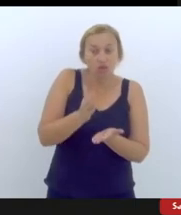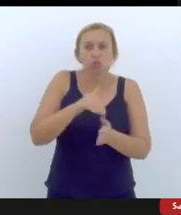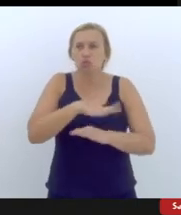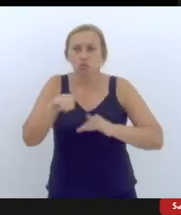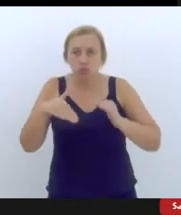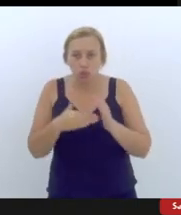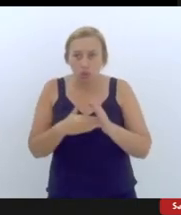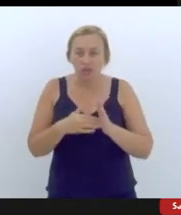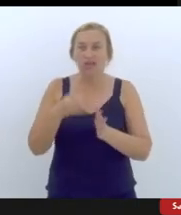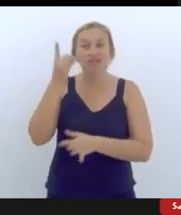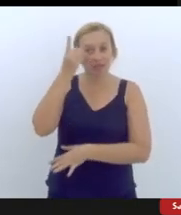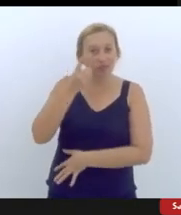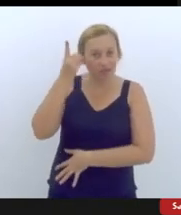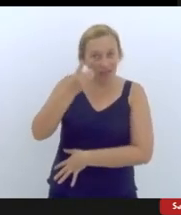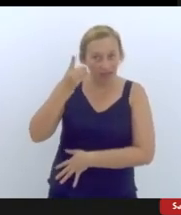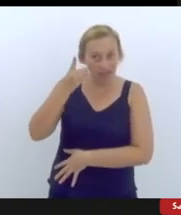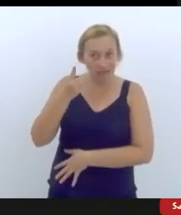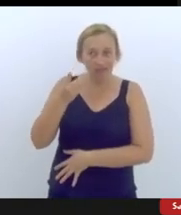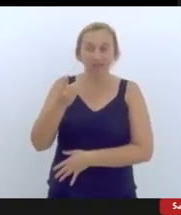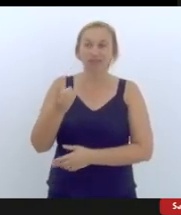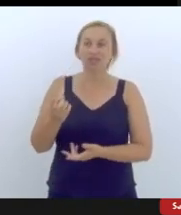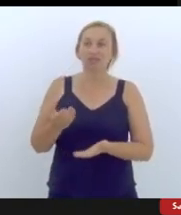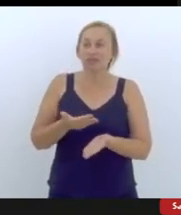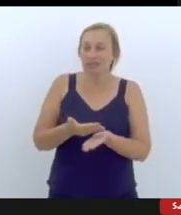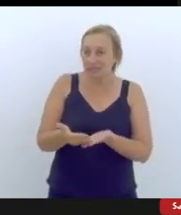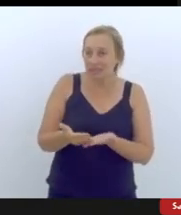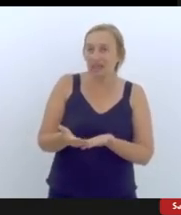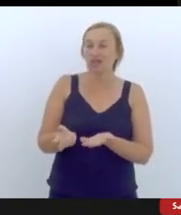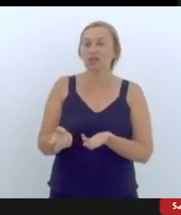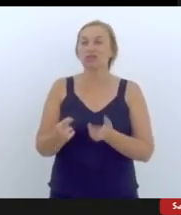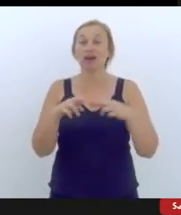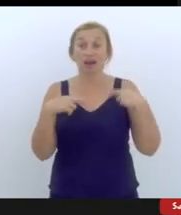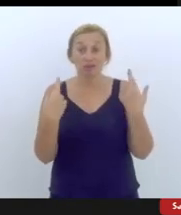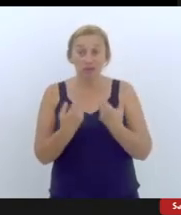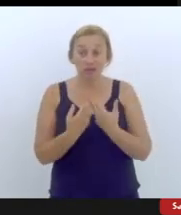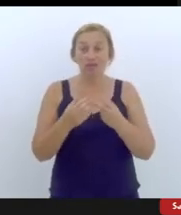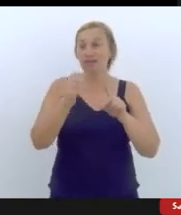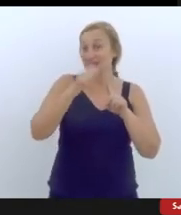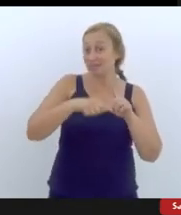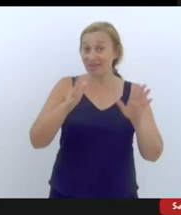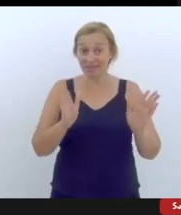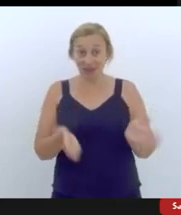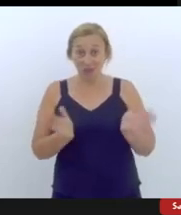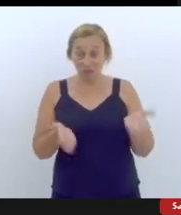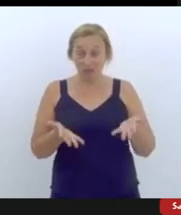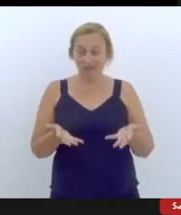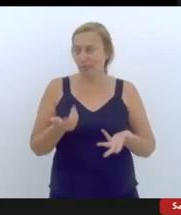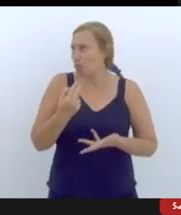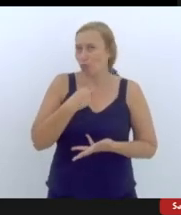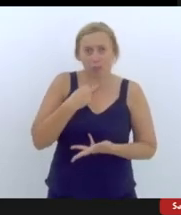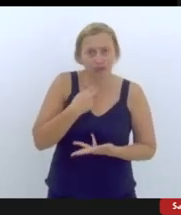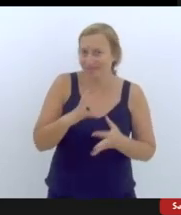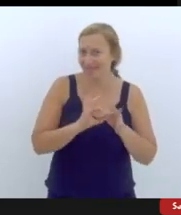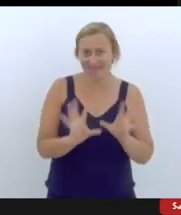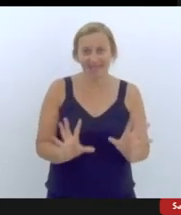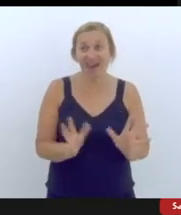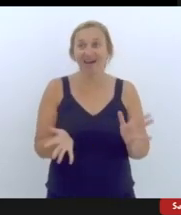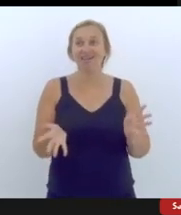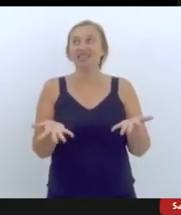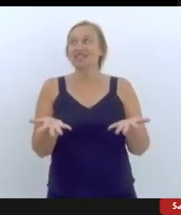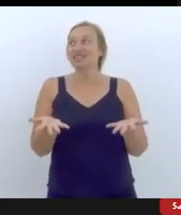todas as deputadas que estão presidindo as sessões esse mês. E aí eu não podia deixar de